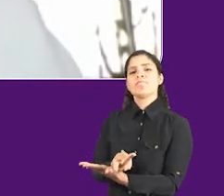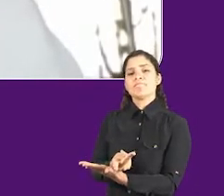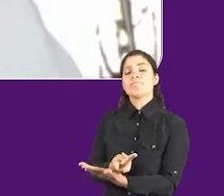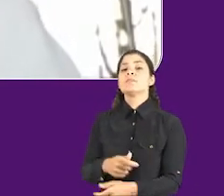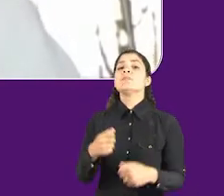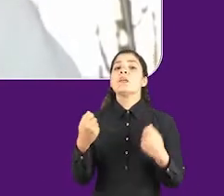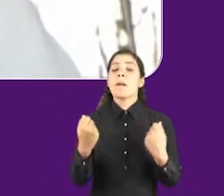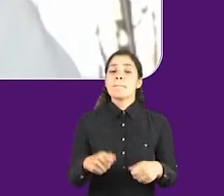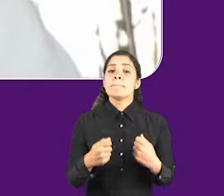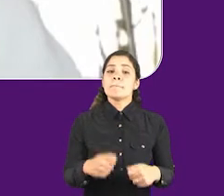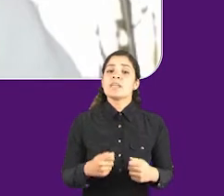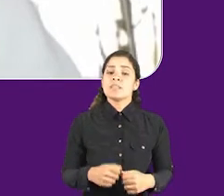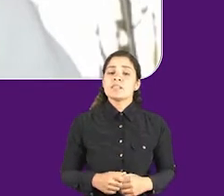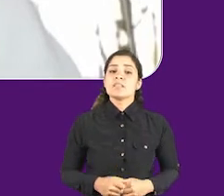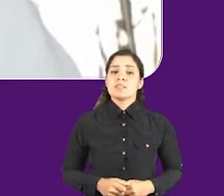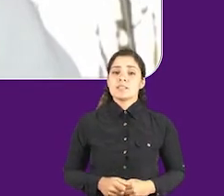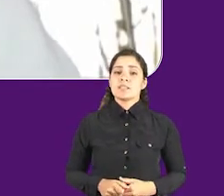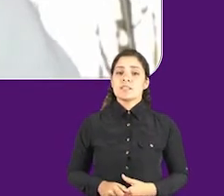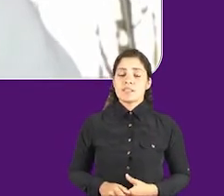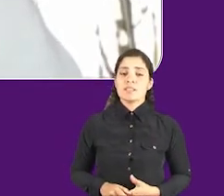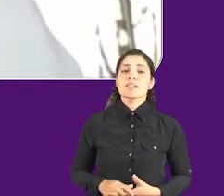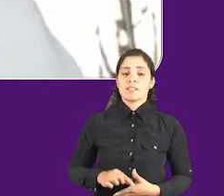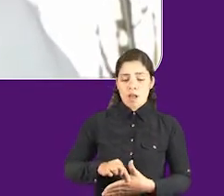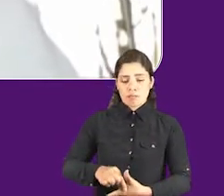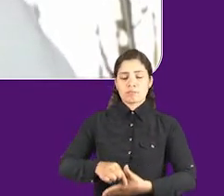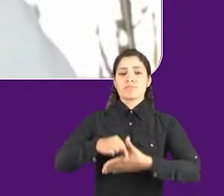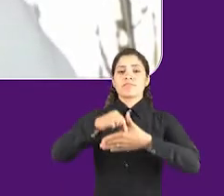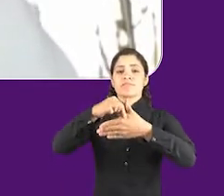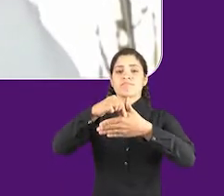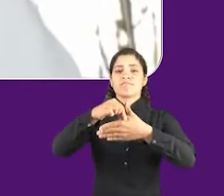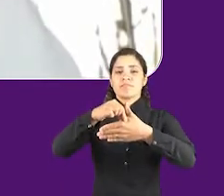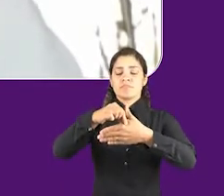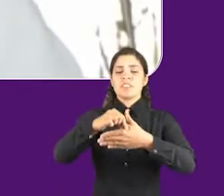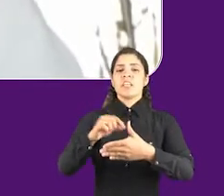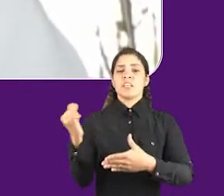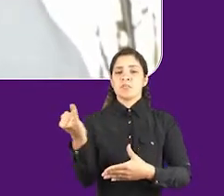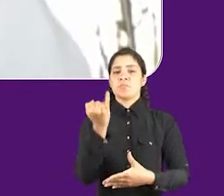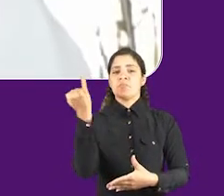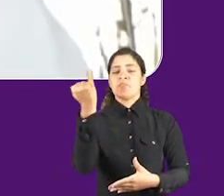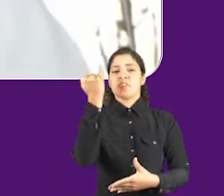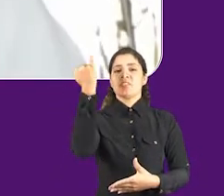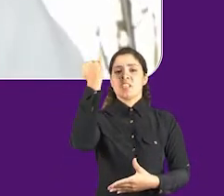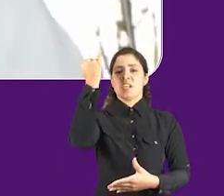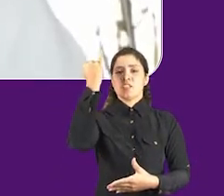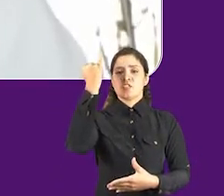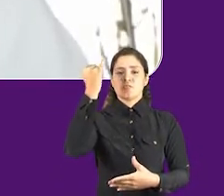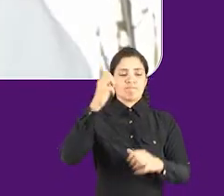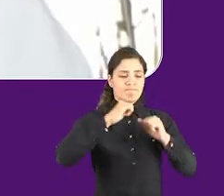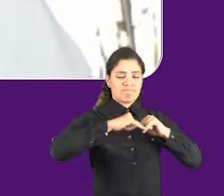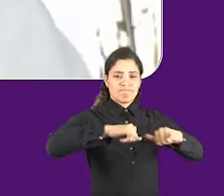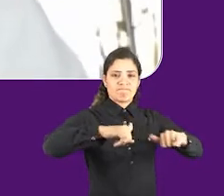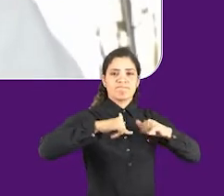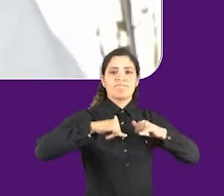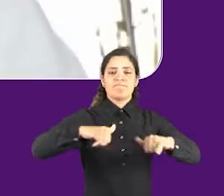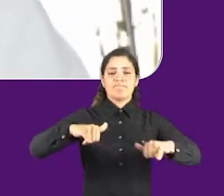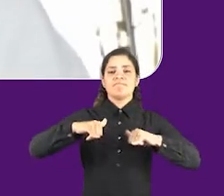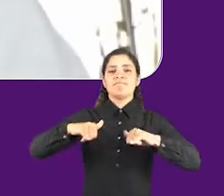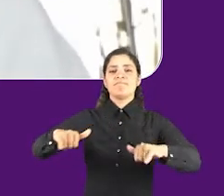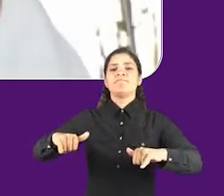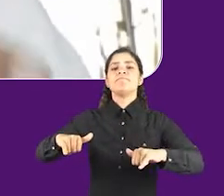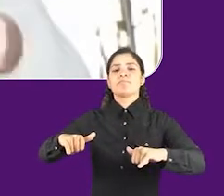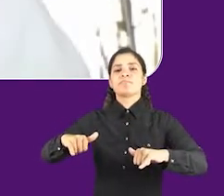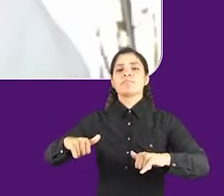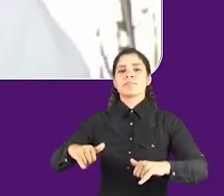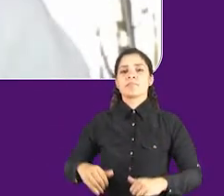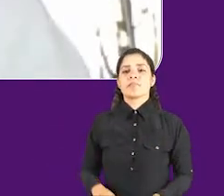essencial andar dançar correr a nossa escada água a gente ainda mais a